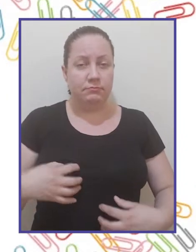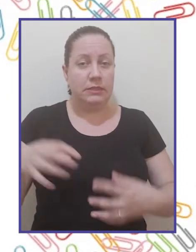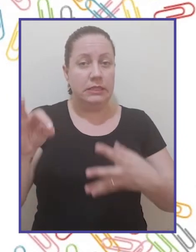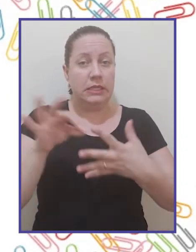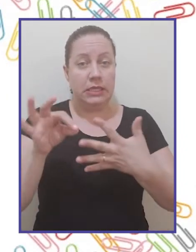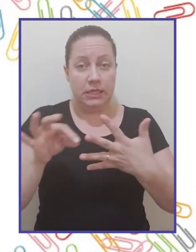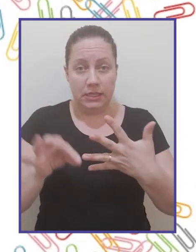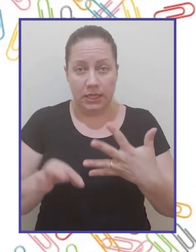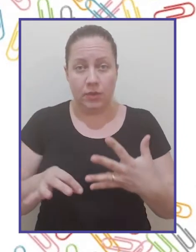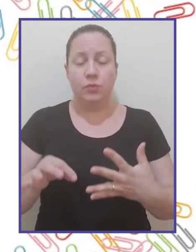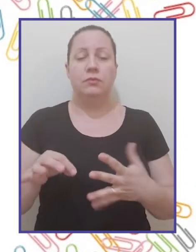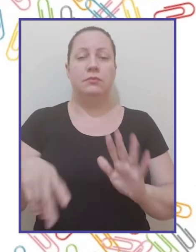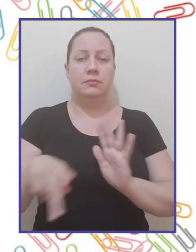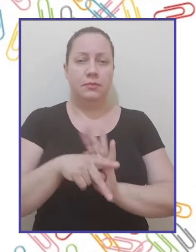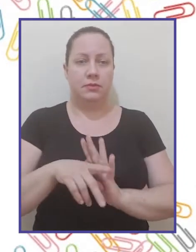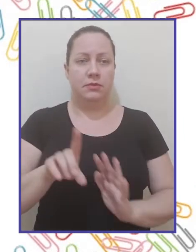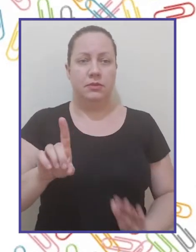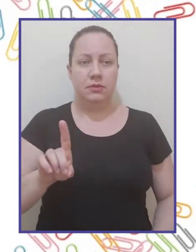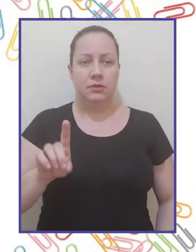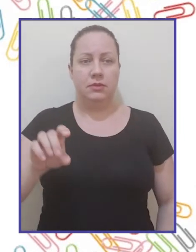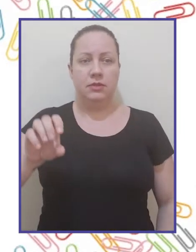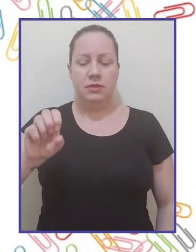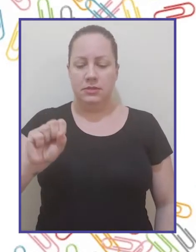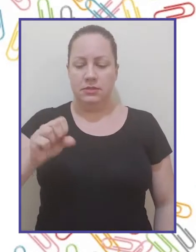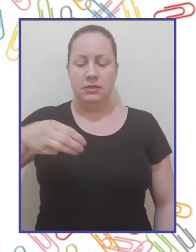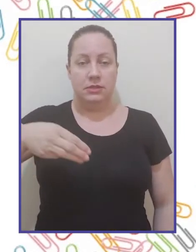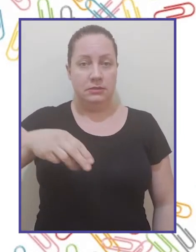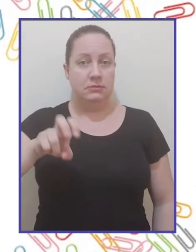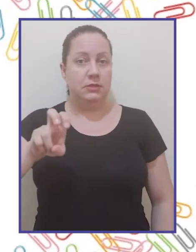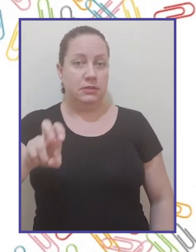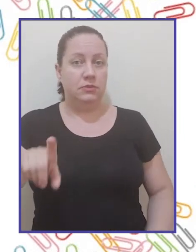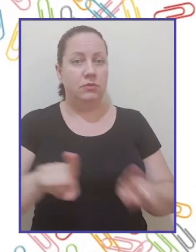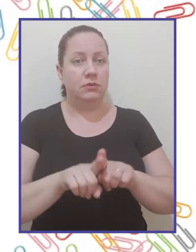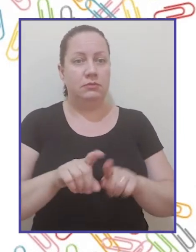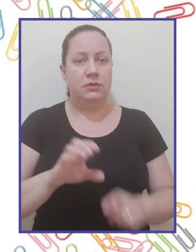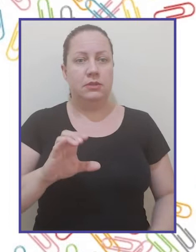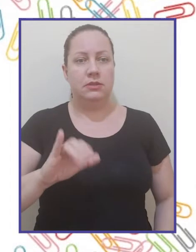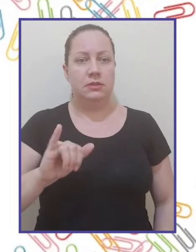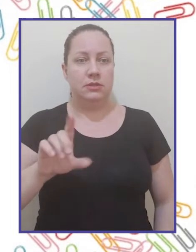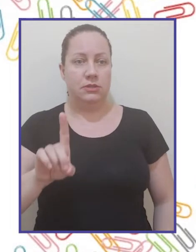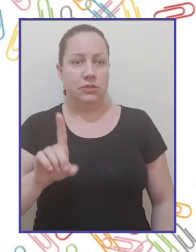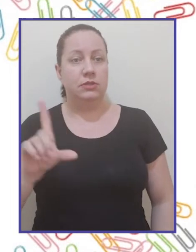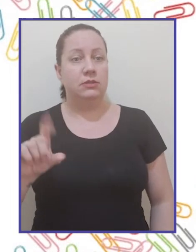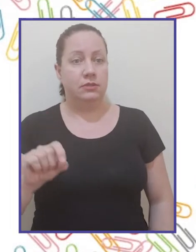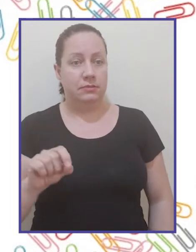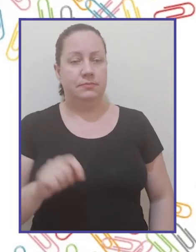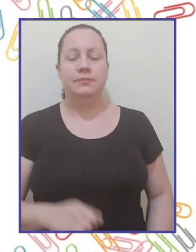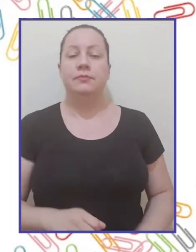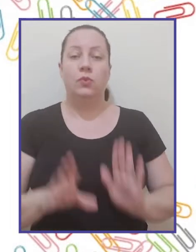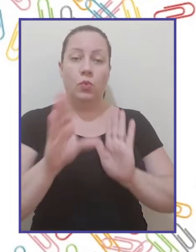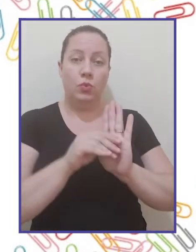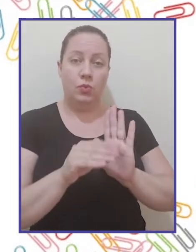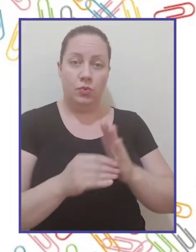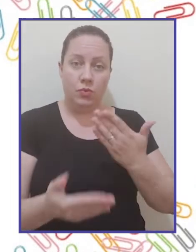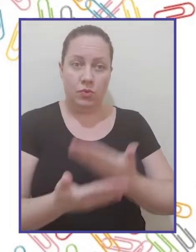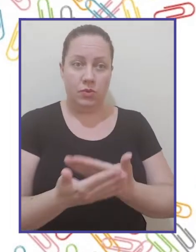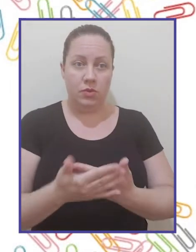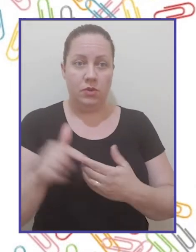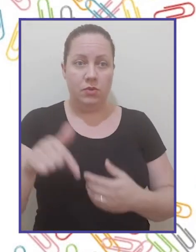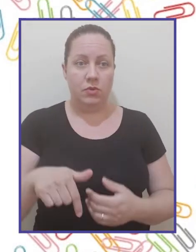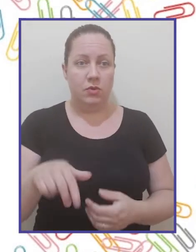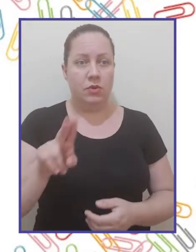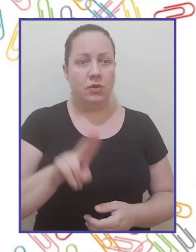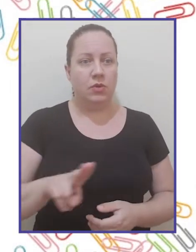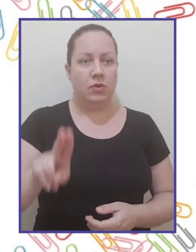considerando os critérios do DSM-5 e da CID-10. No conteúdo dessa aula, vamos utilizar o